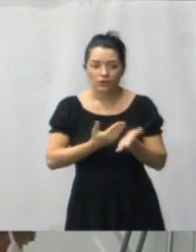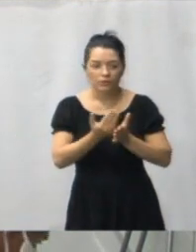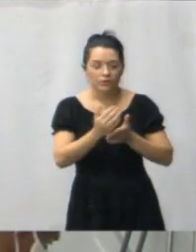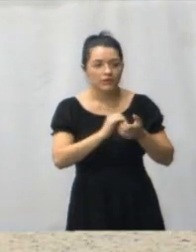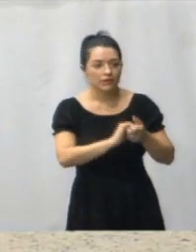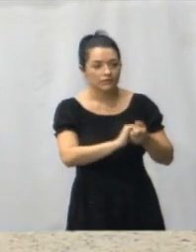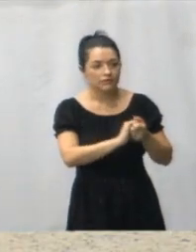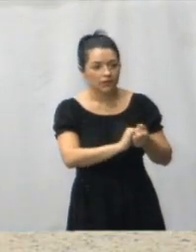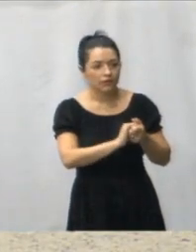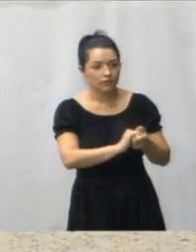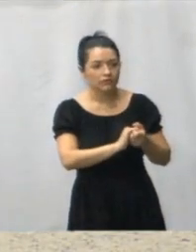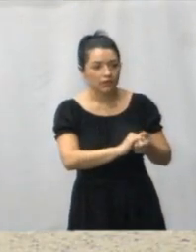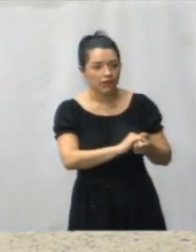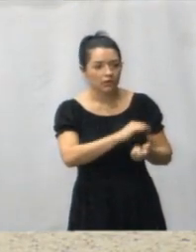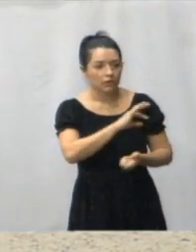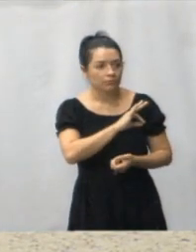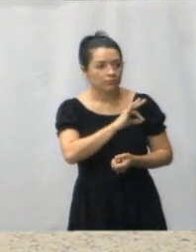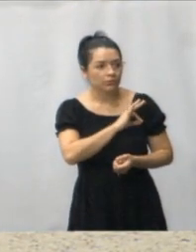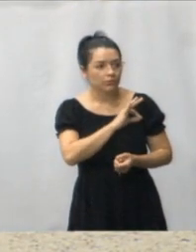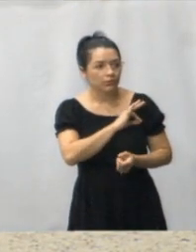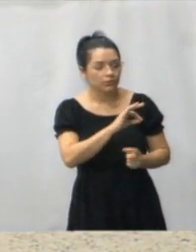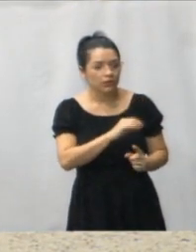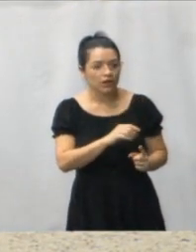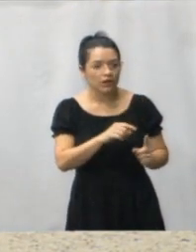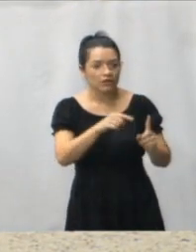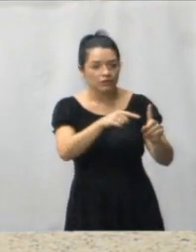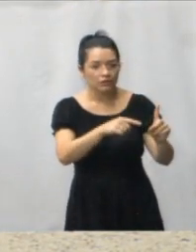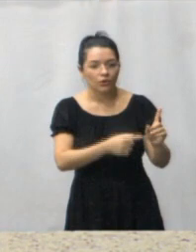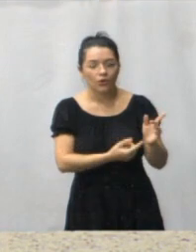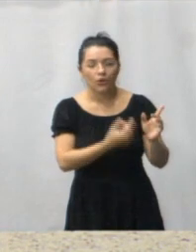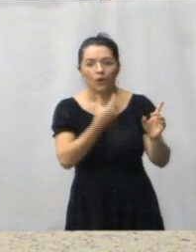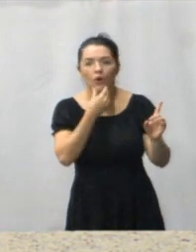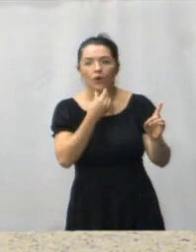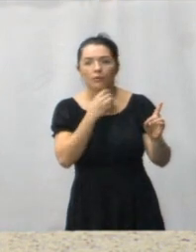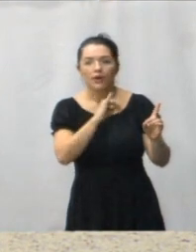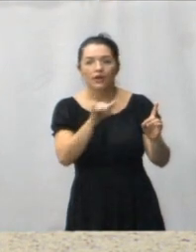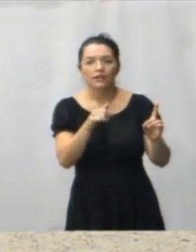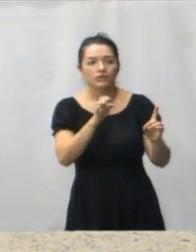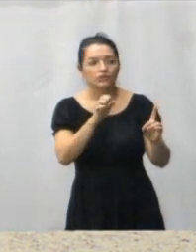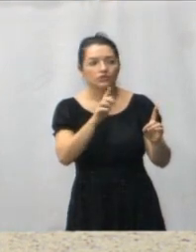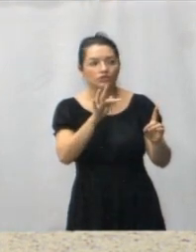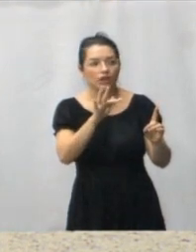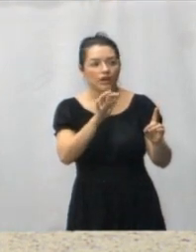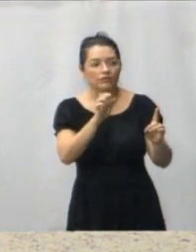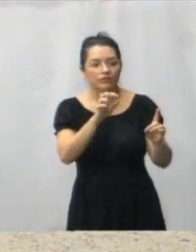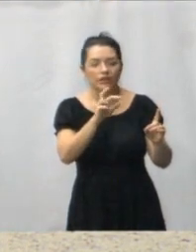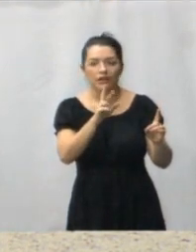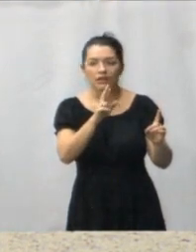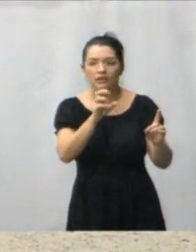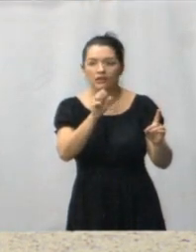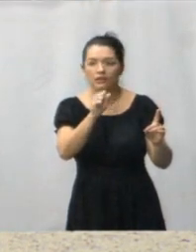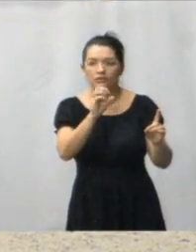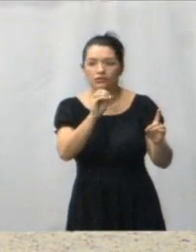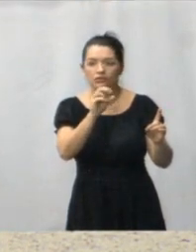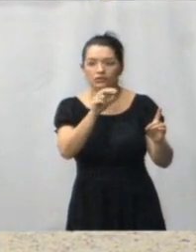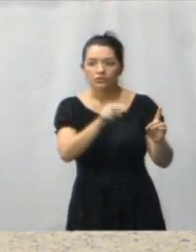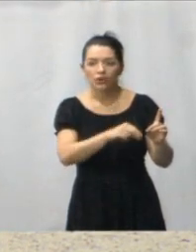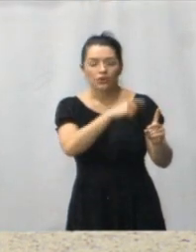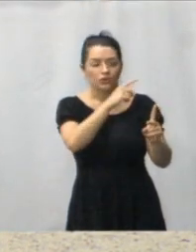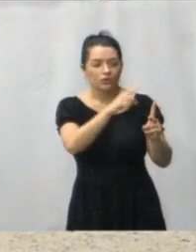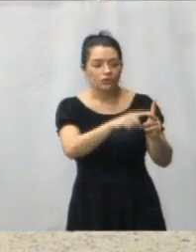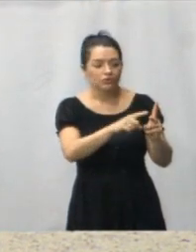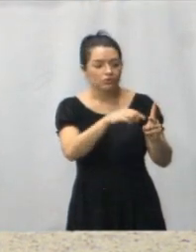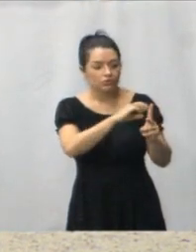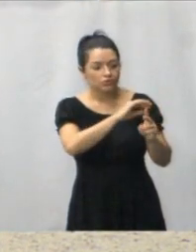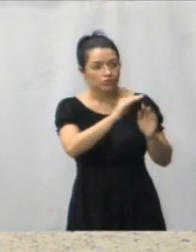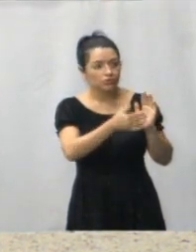Jefferson Carminati e o Fábio. Então, assim, que toda a Guarda se sintam representados e saudados. A gente